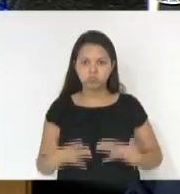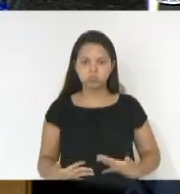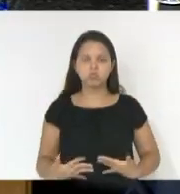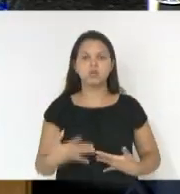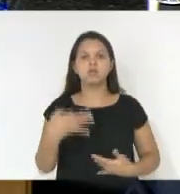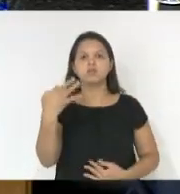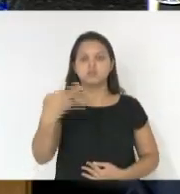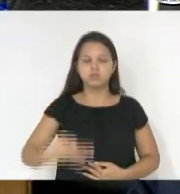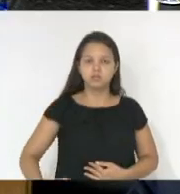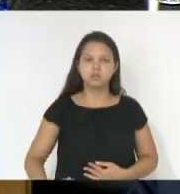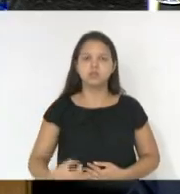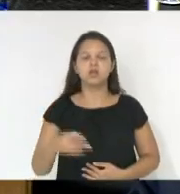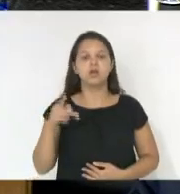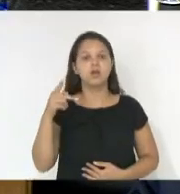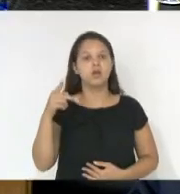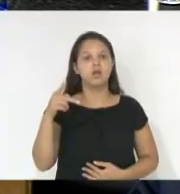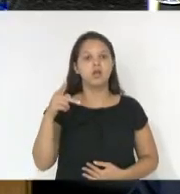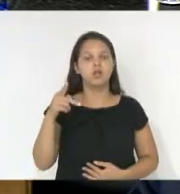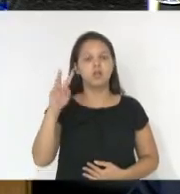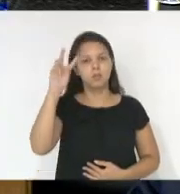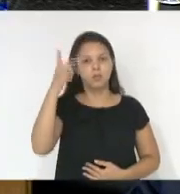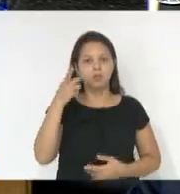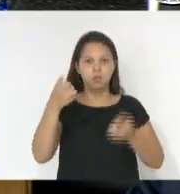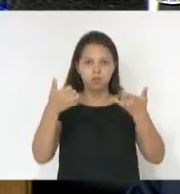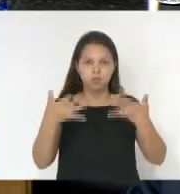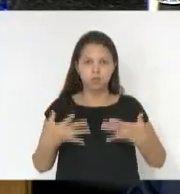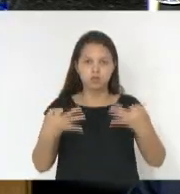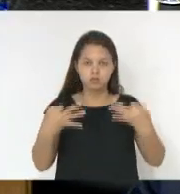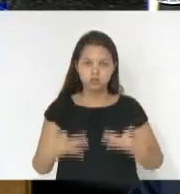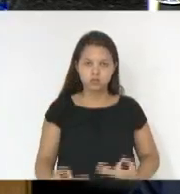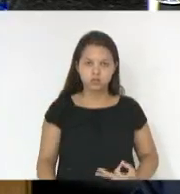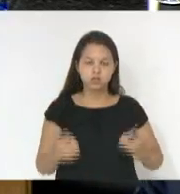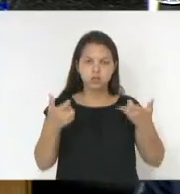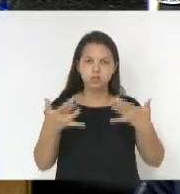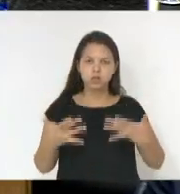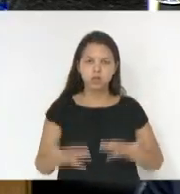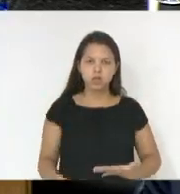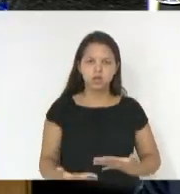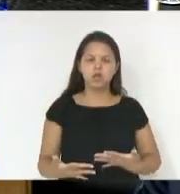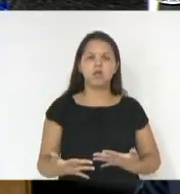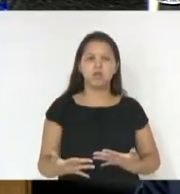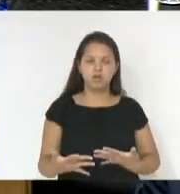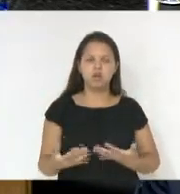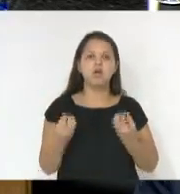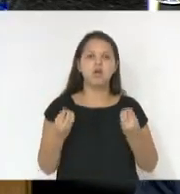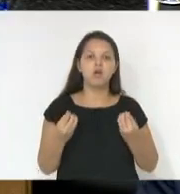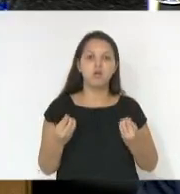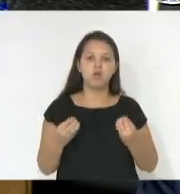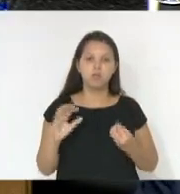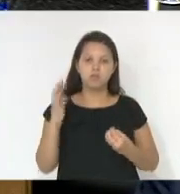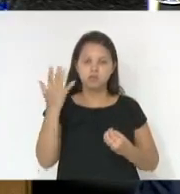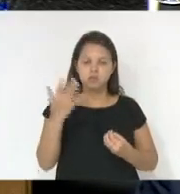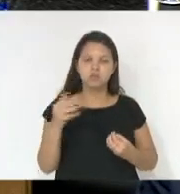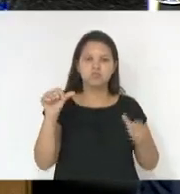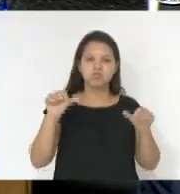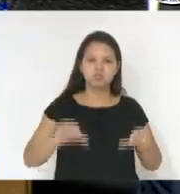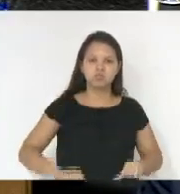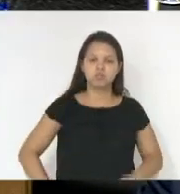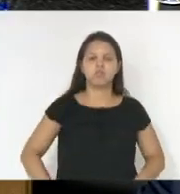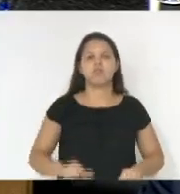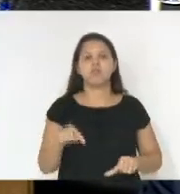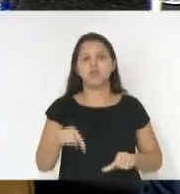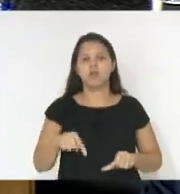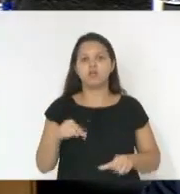palavras do deputado Milton Obos, quando fala no terrorismo que se imprimiu em Santa Catarina no setor produtivo